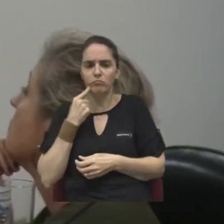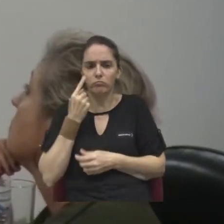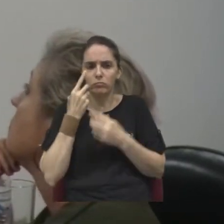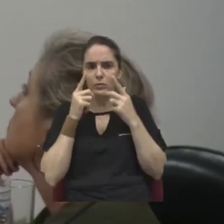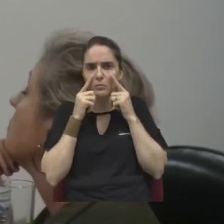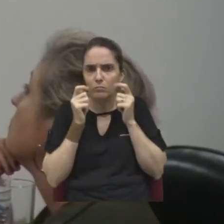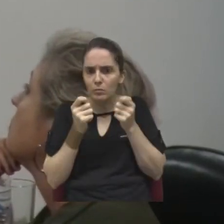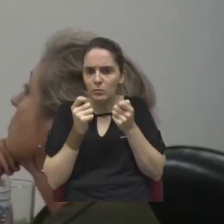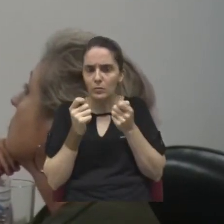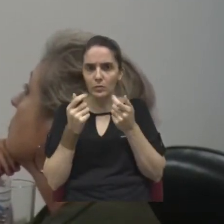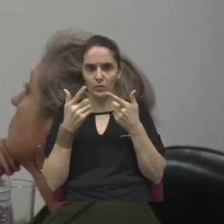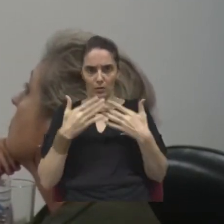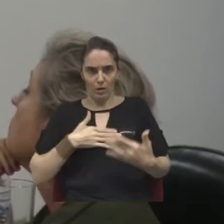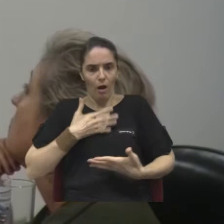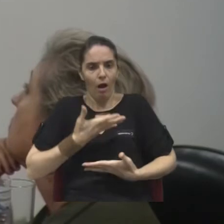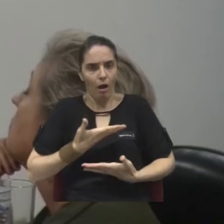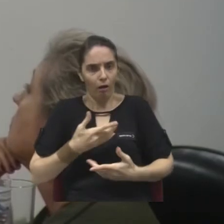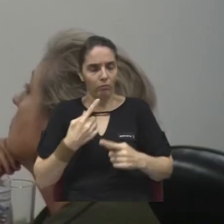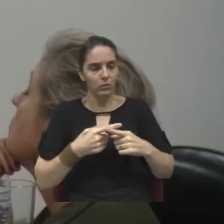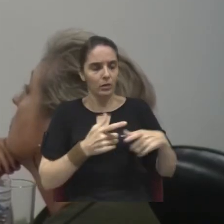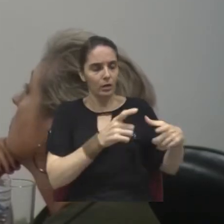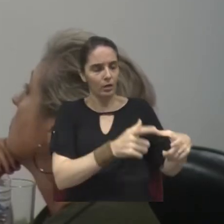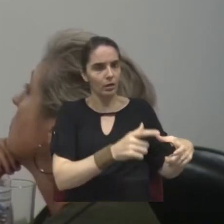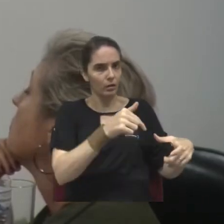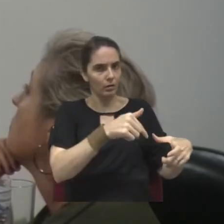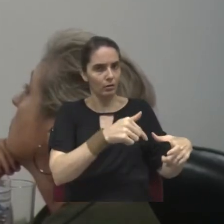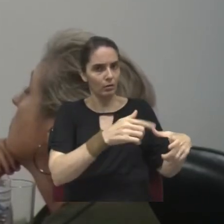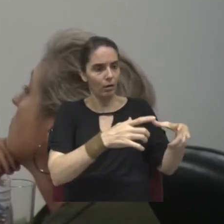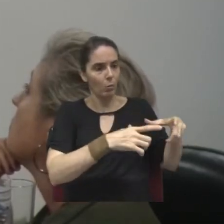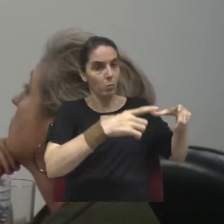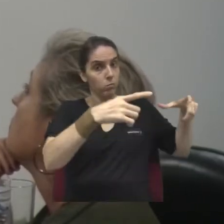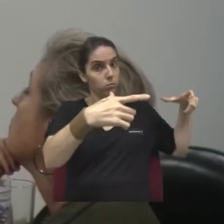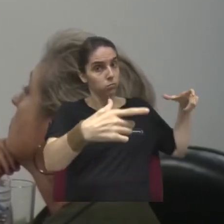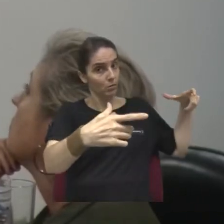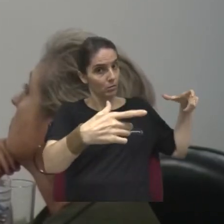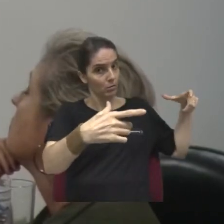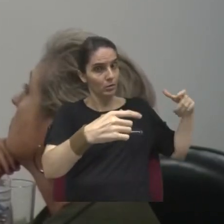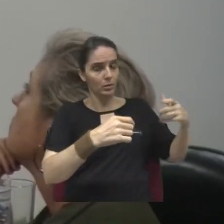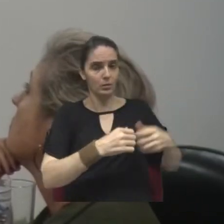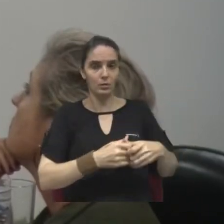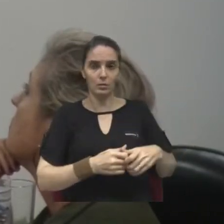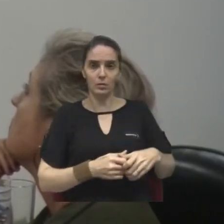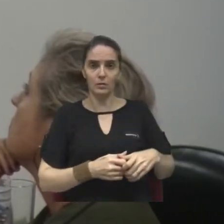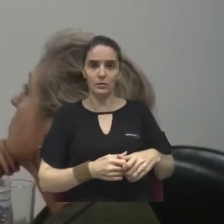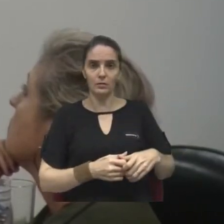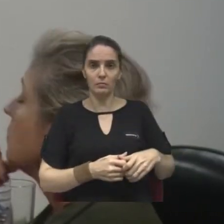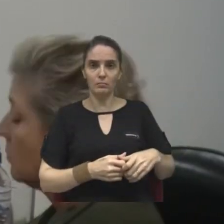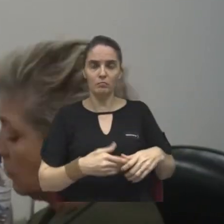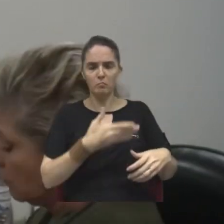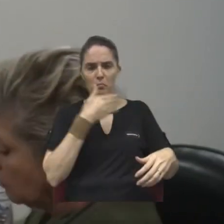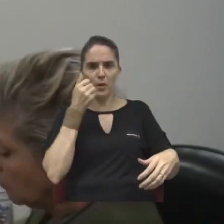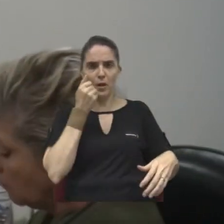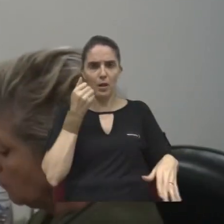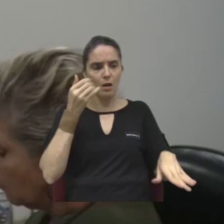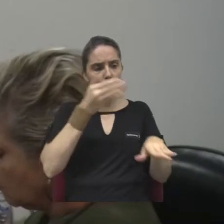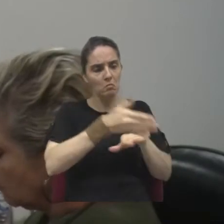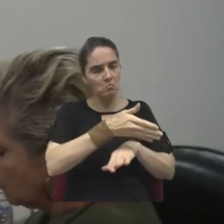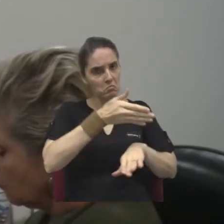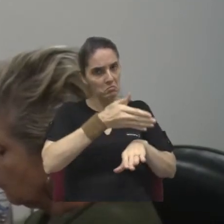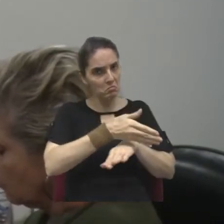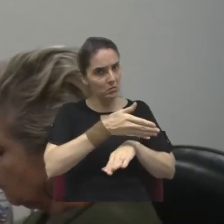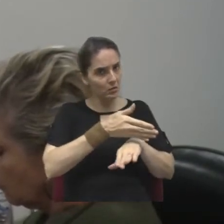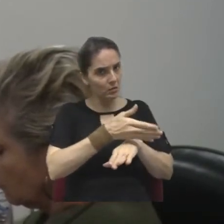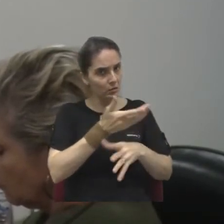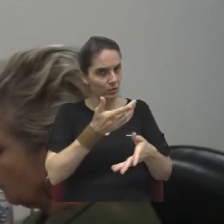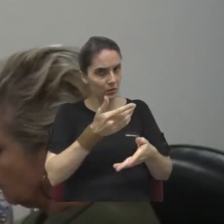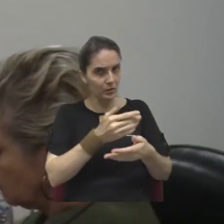é no Olga Veroni, é um galpão grande, de fácil acesso, a logística é muito boa em questão dos caminhões chegarem